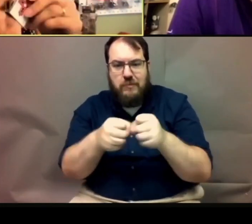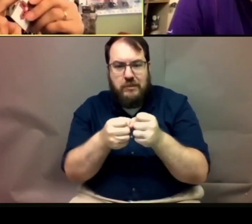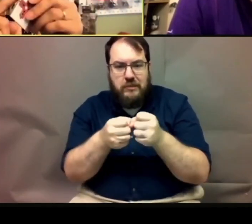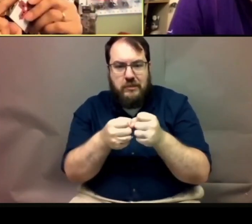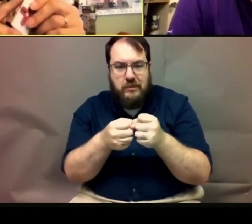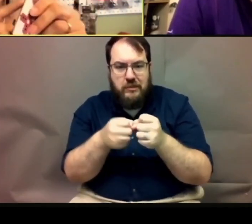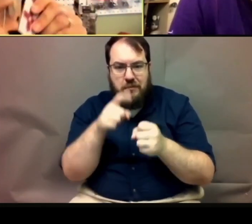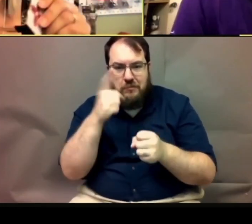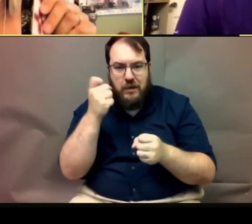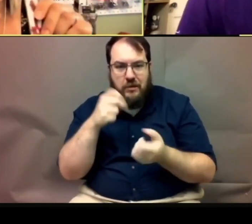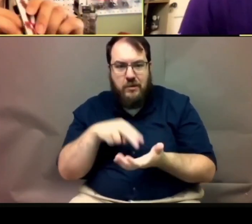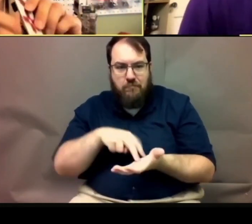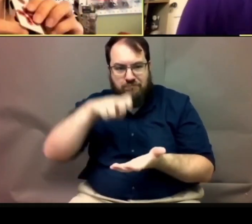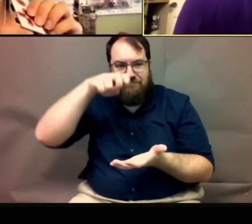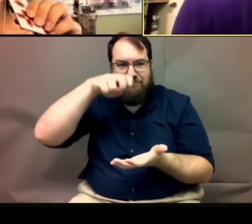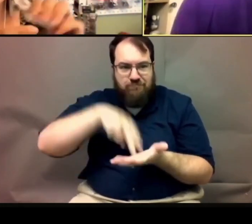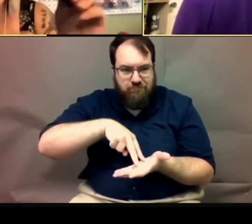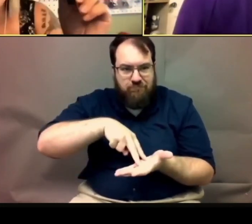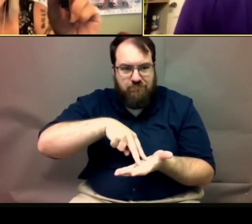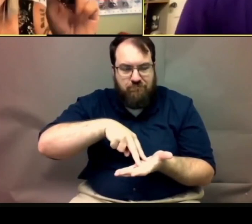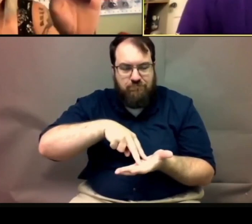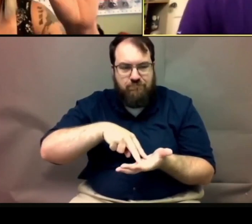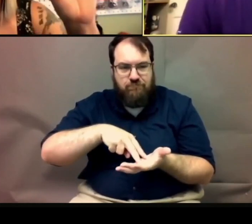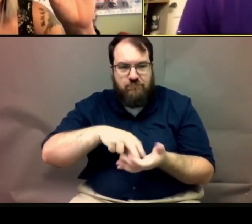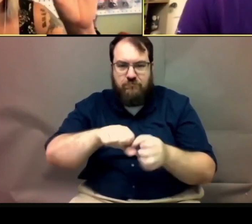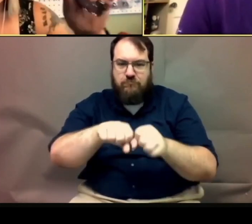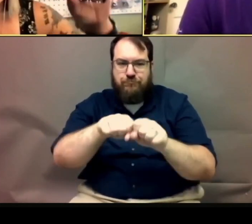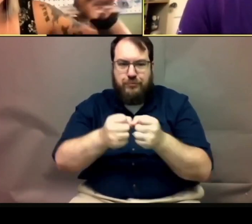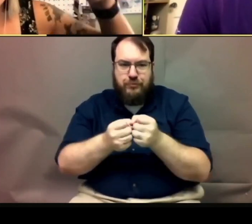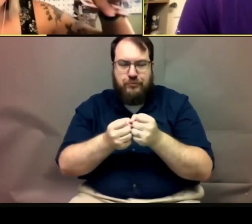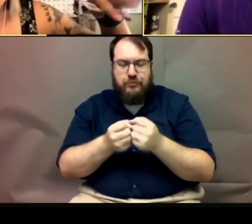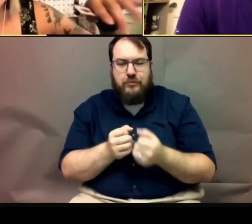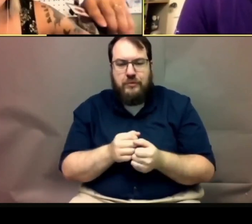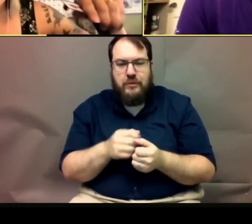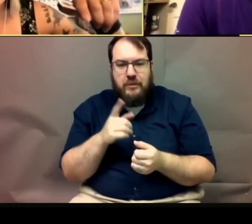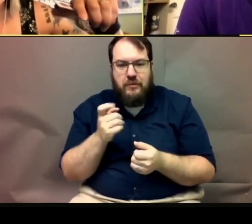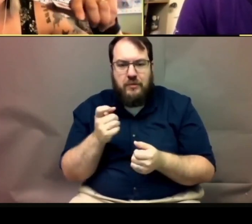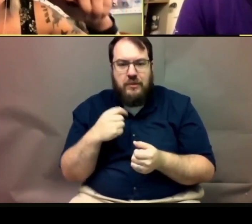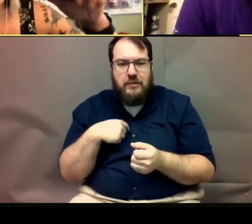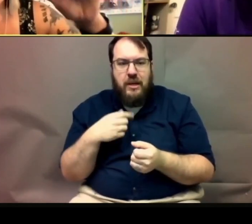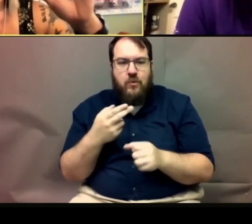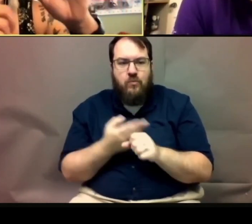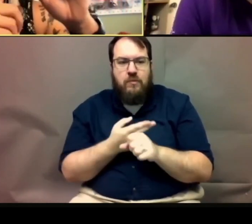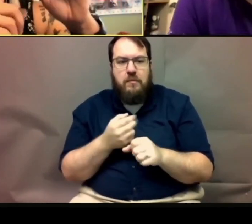uma sobressalente e às vezes eu plugo uma coisa em cima embaixo